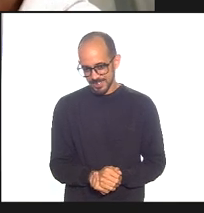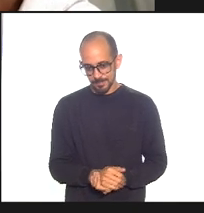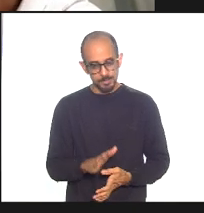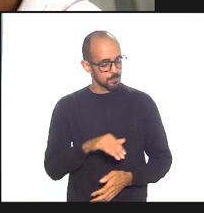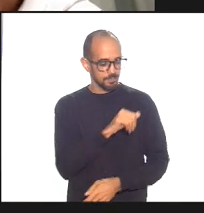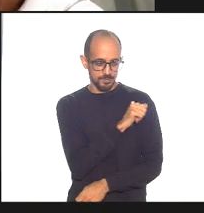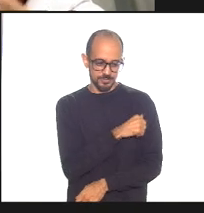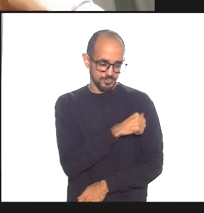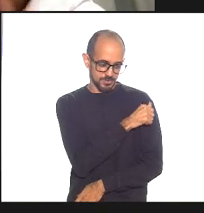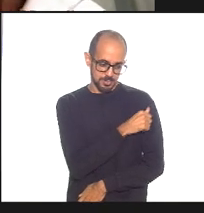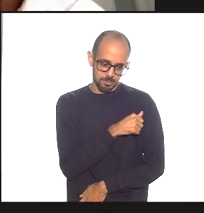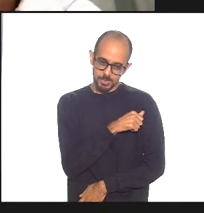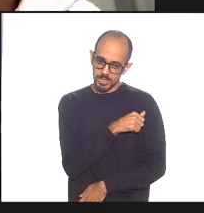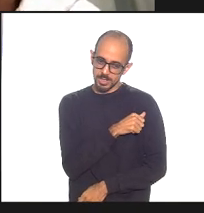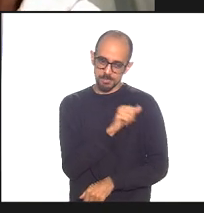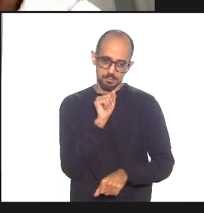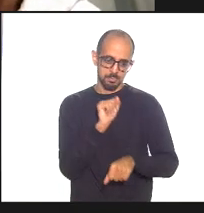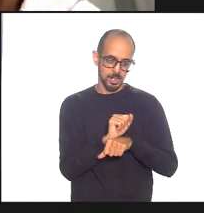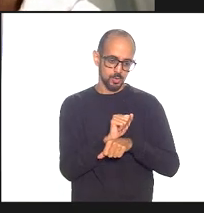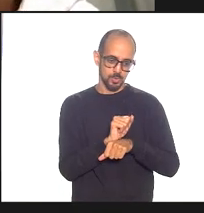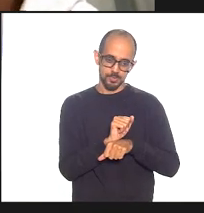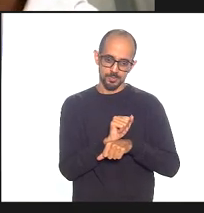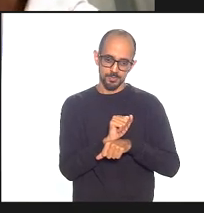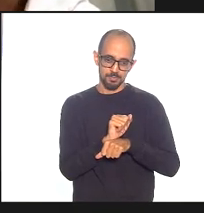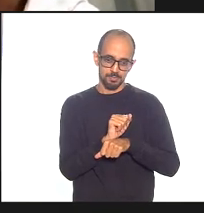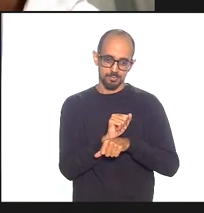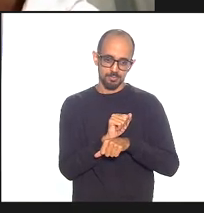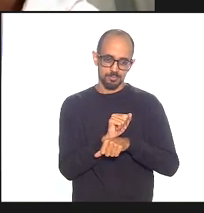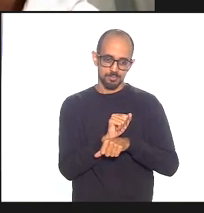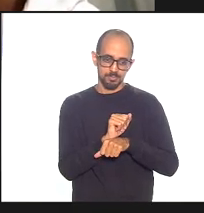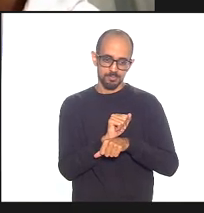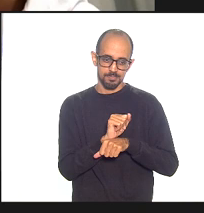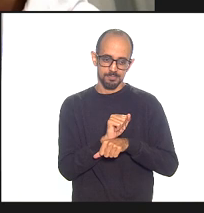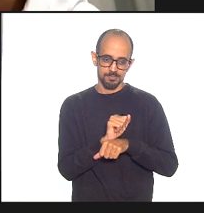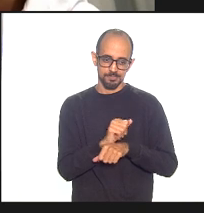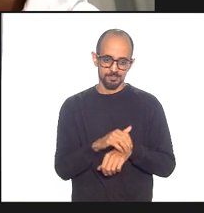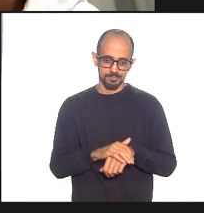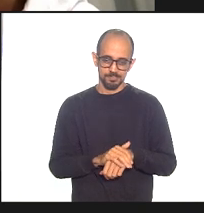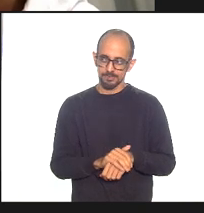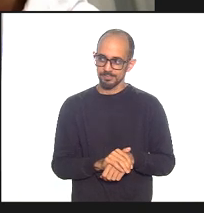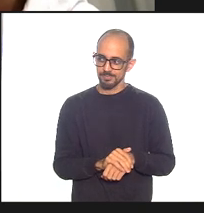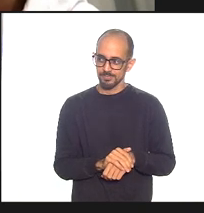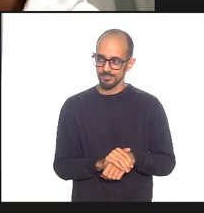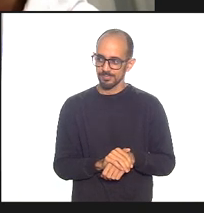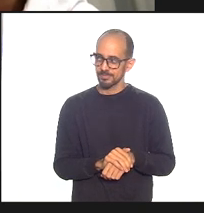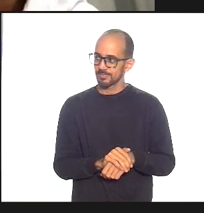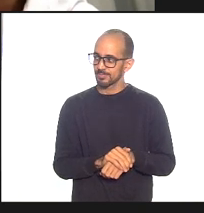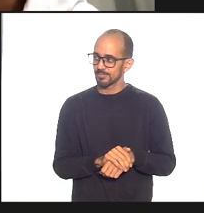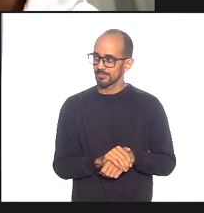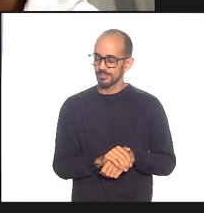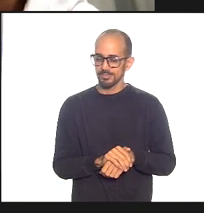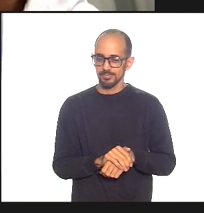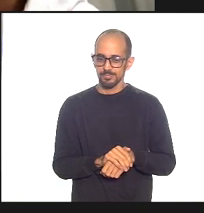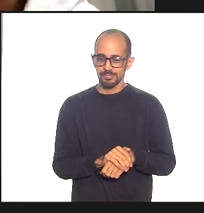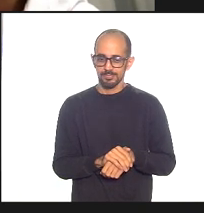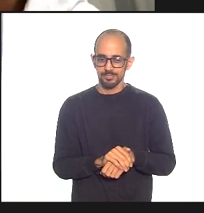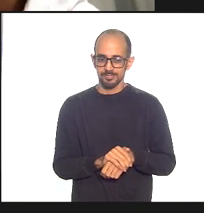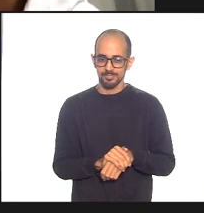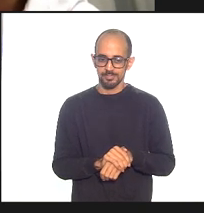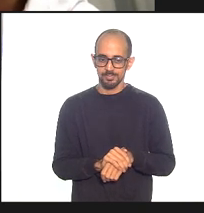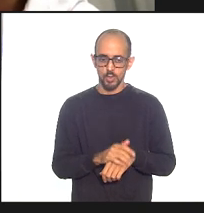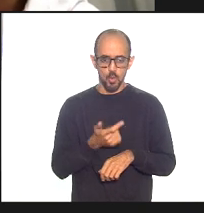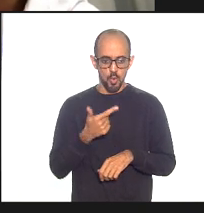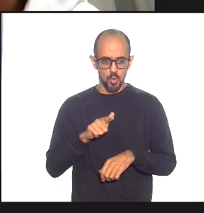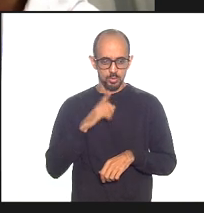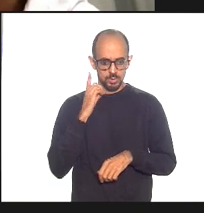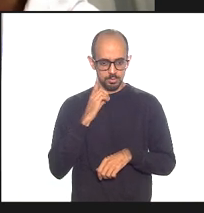Enfermeira, congelou aqui. Deputado, algum outro